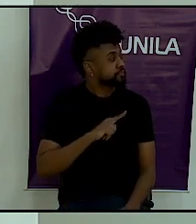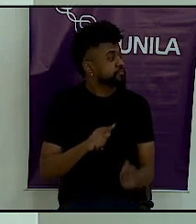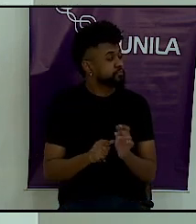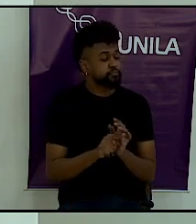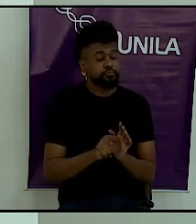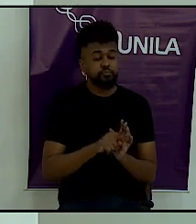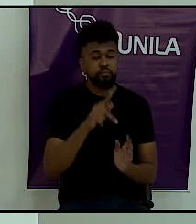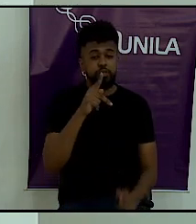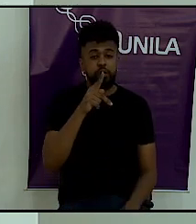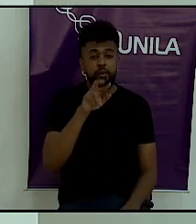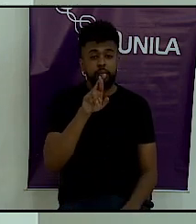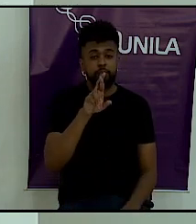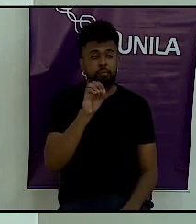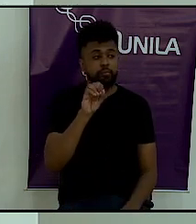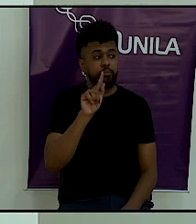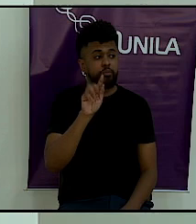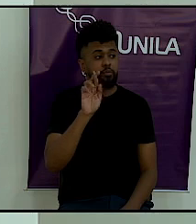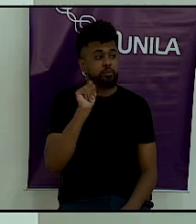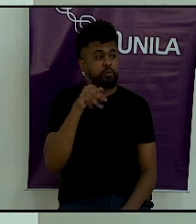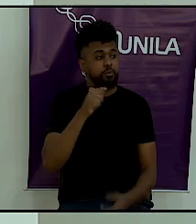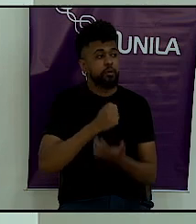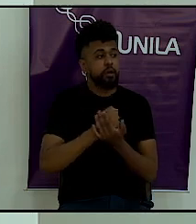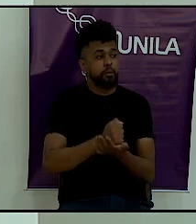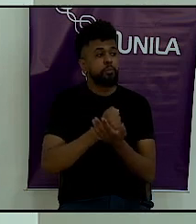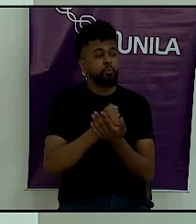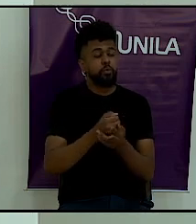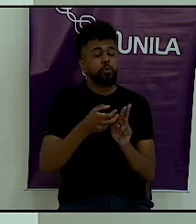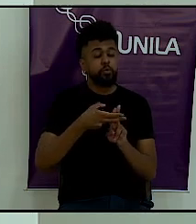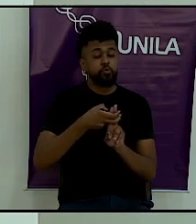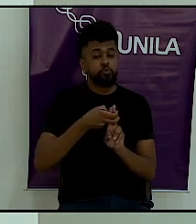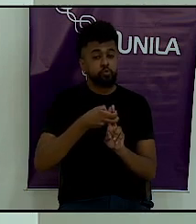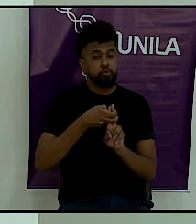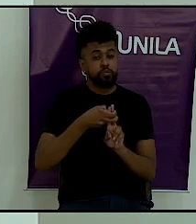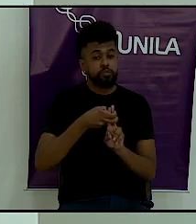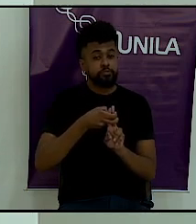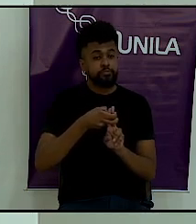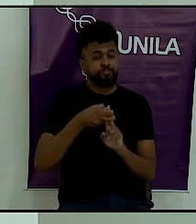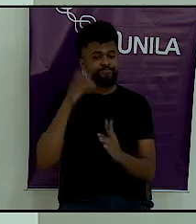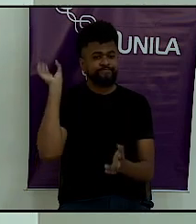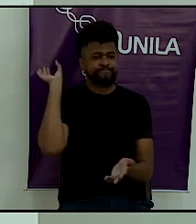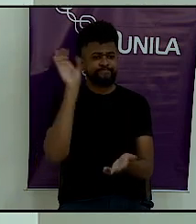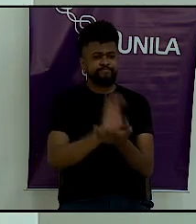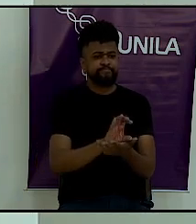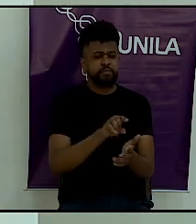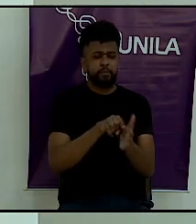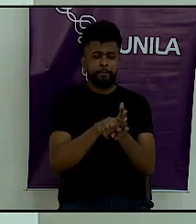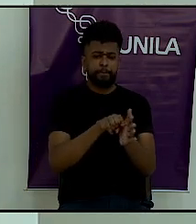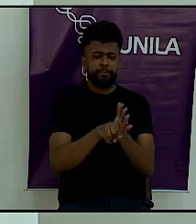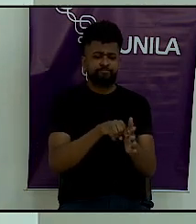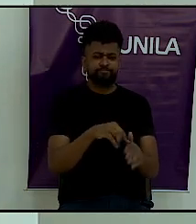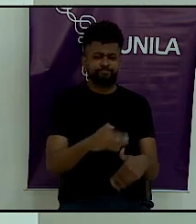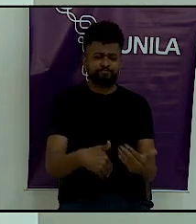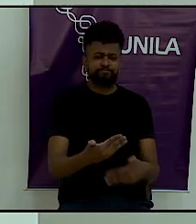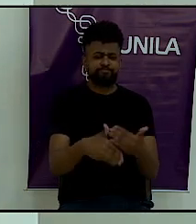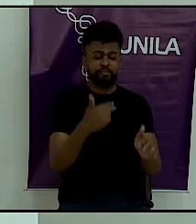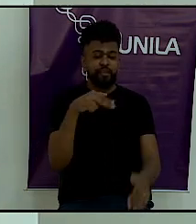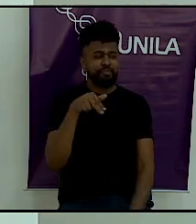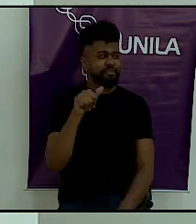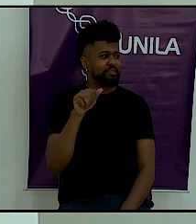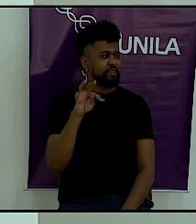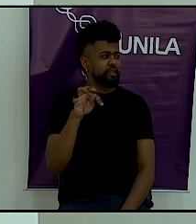programa de apoio ao SUS. Então, são financiadas pesquisas que são desenvolvidas muitas vezes pelos